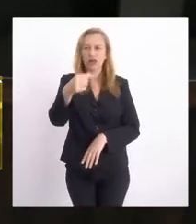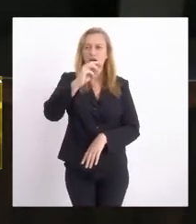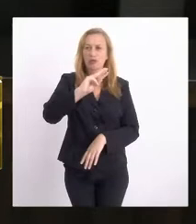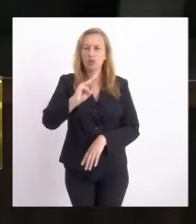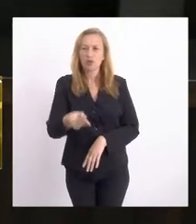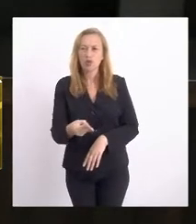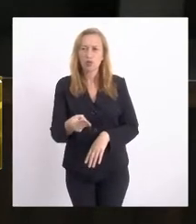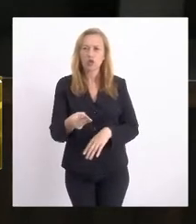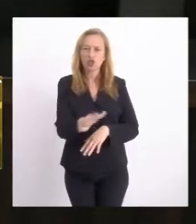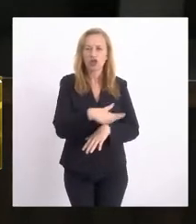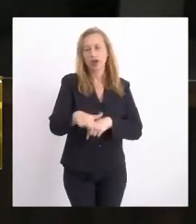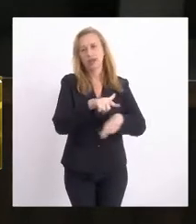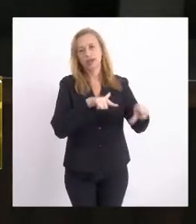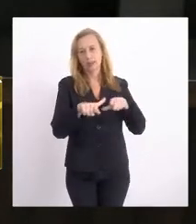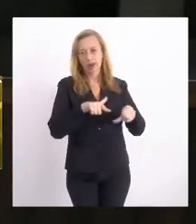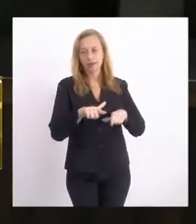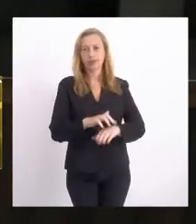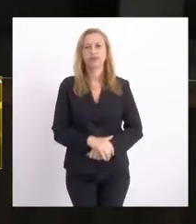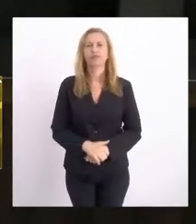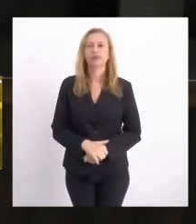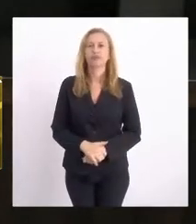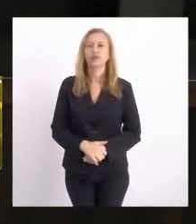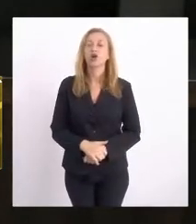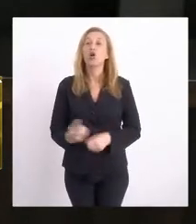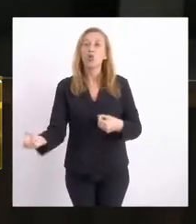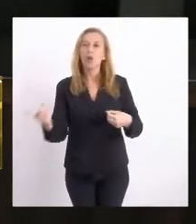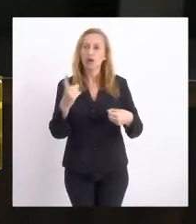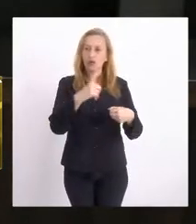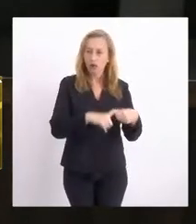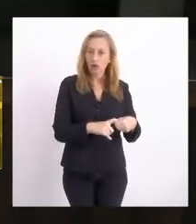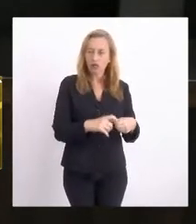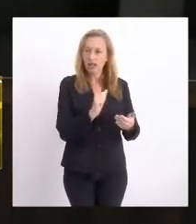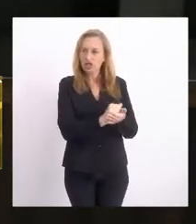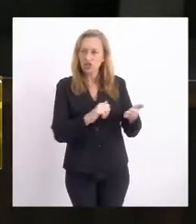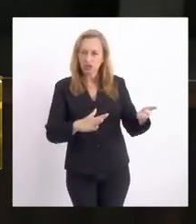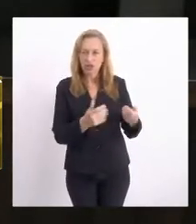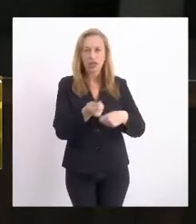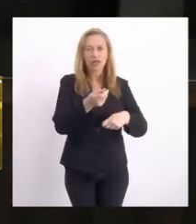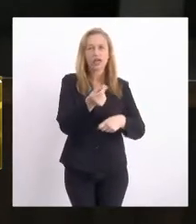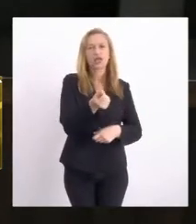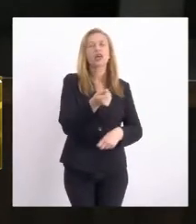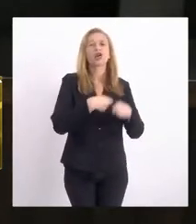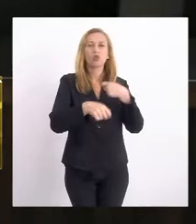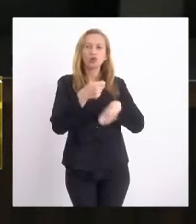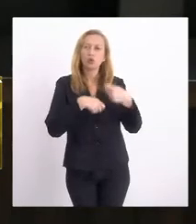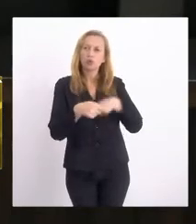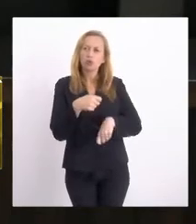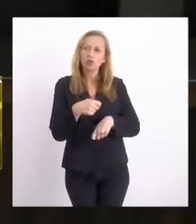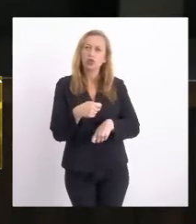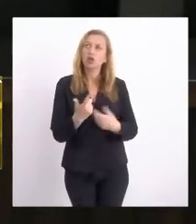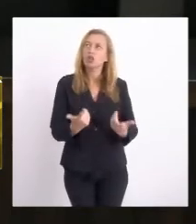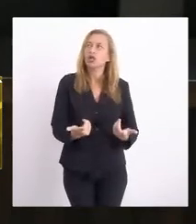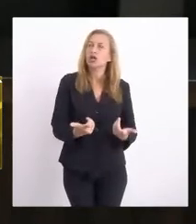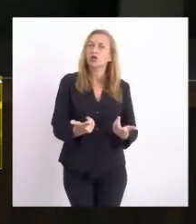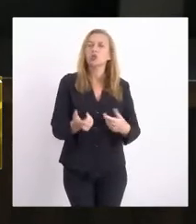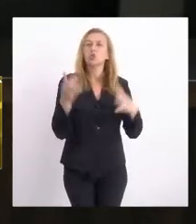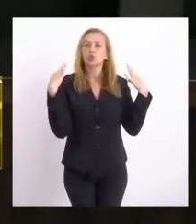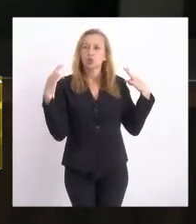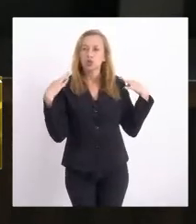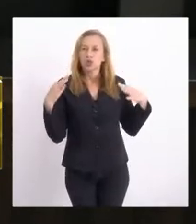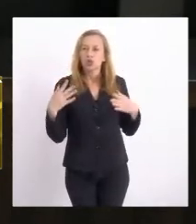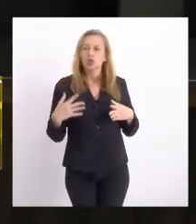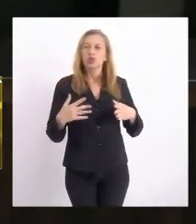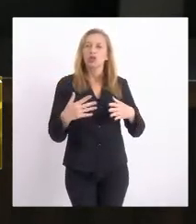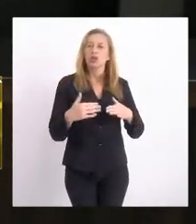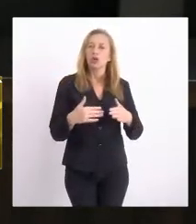de postos de trabalho com a retomada da atividade econômica e pelo fato do Turismo serão